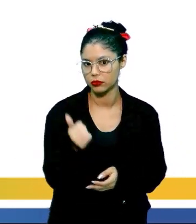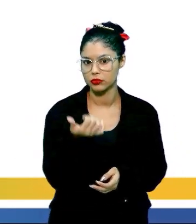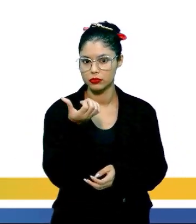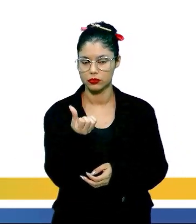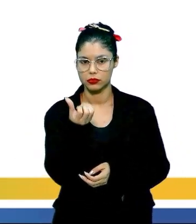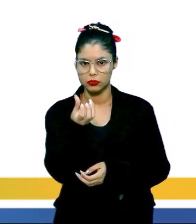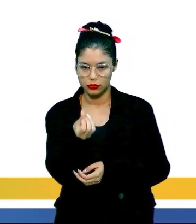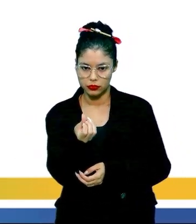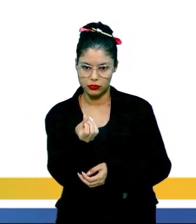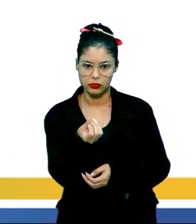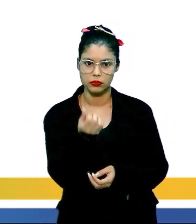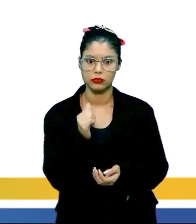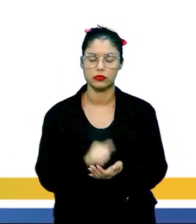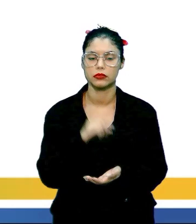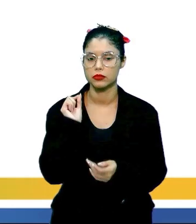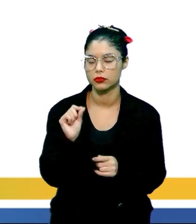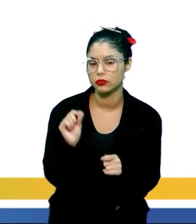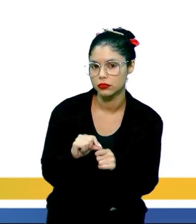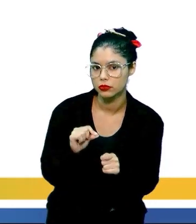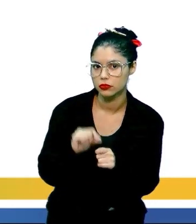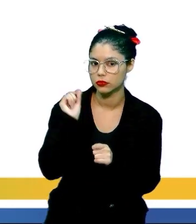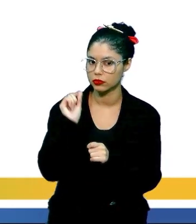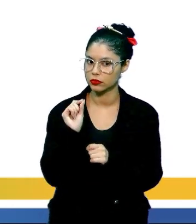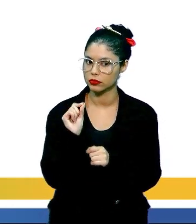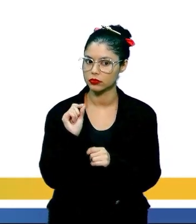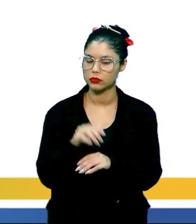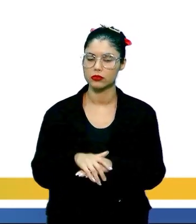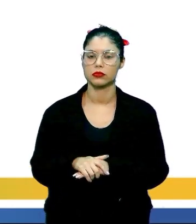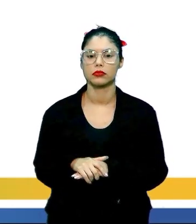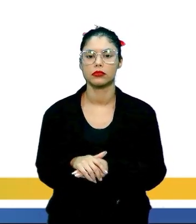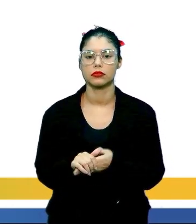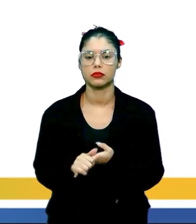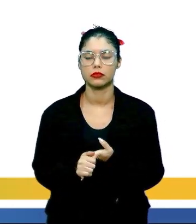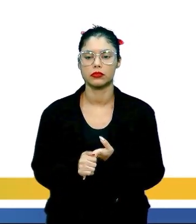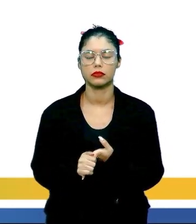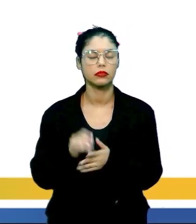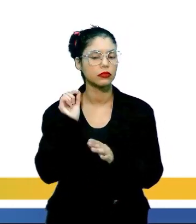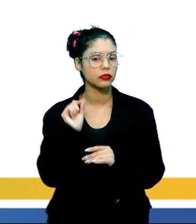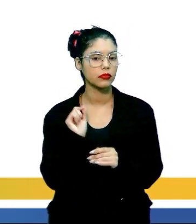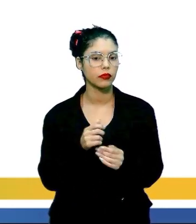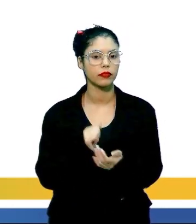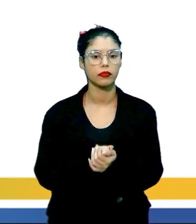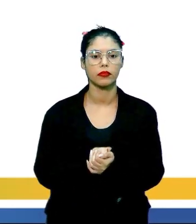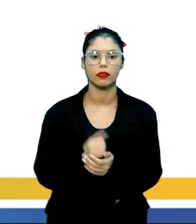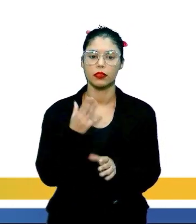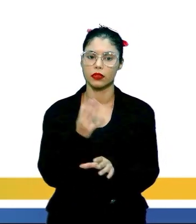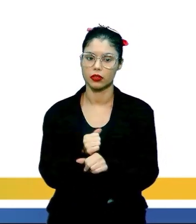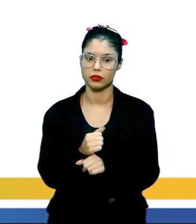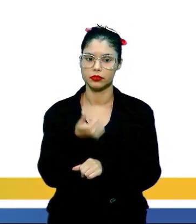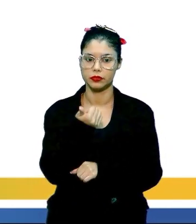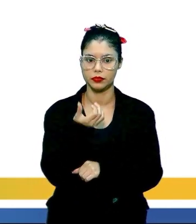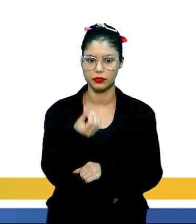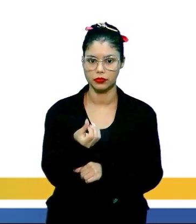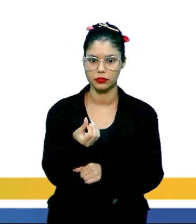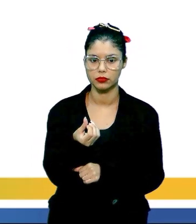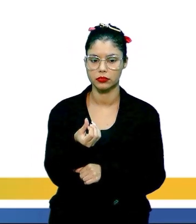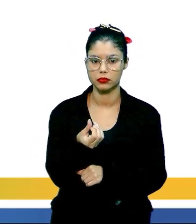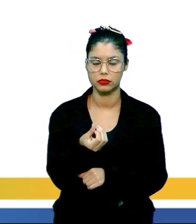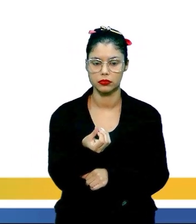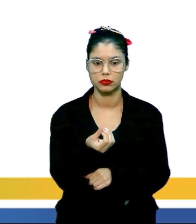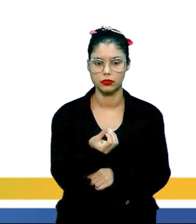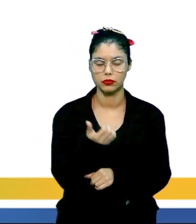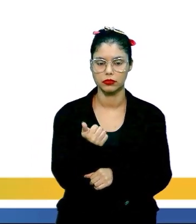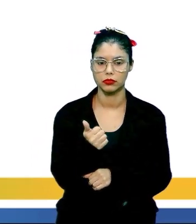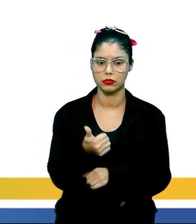o 16º termo. O que que eu vou fazer? O 16º termo é o A16. O A16